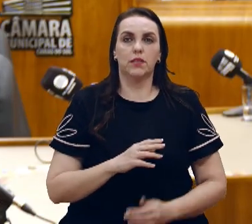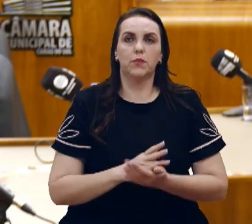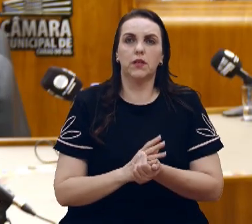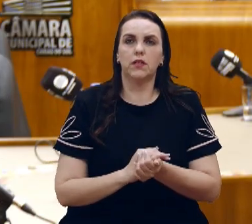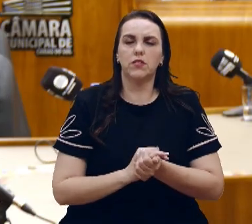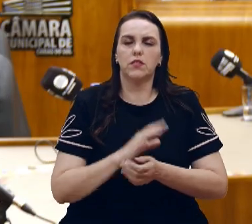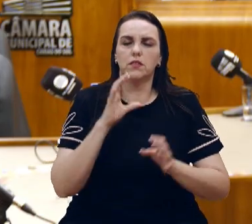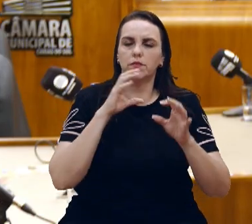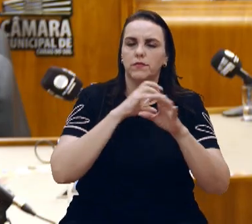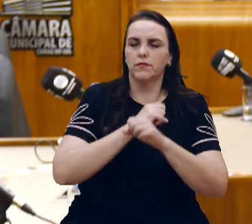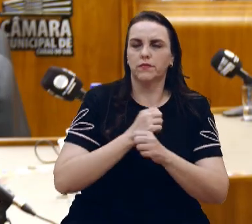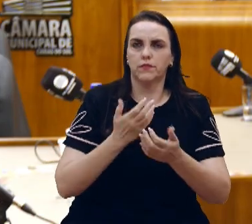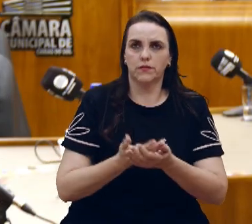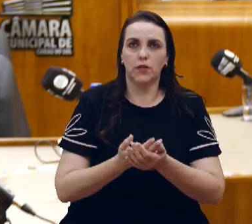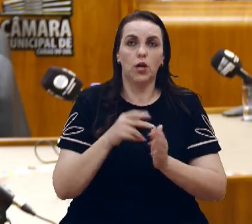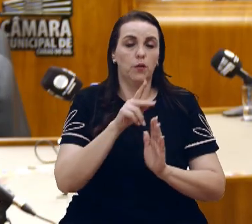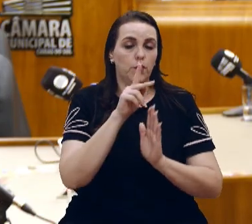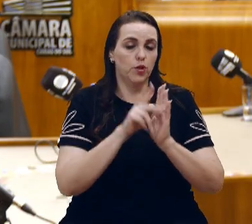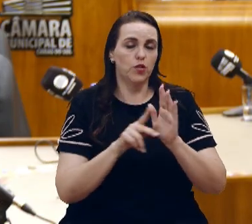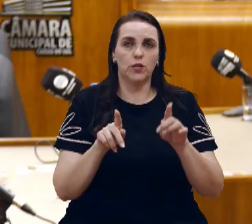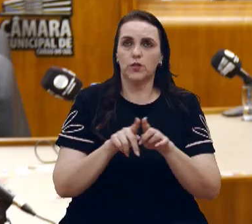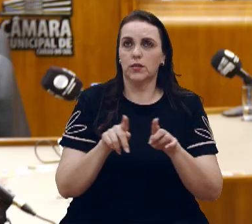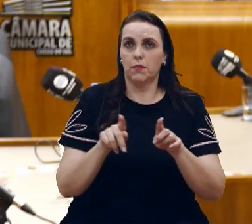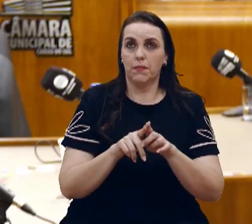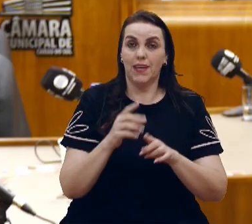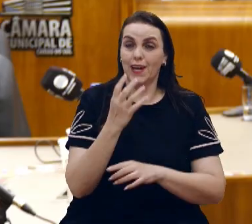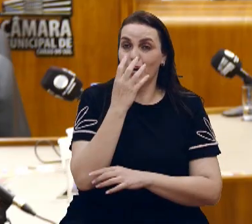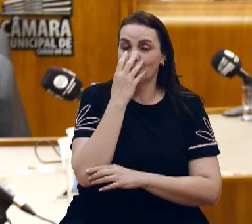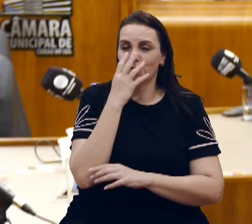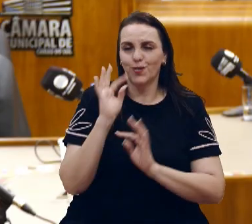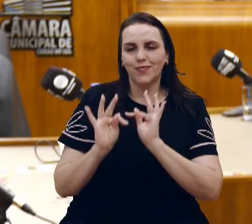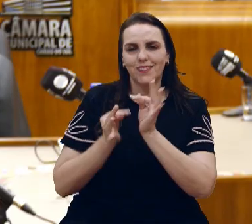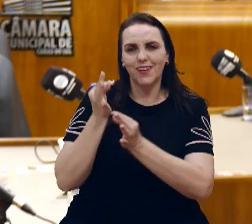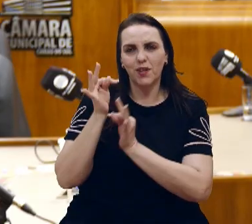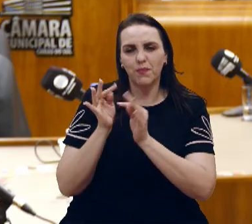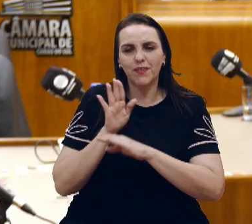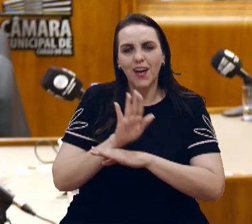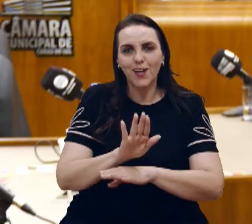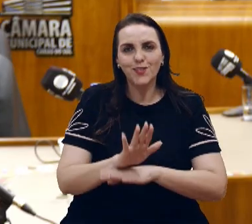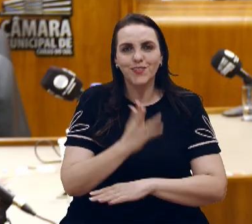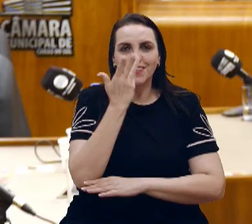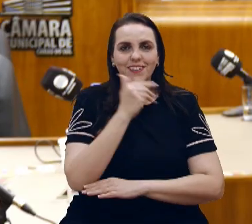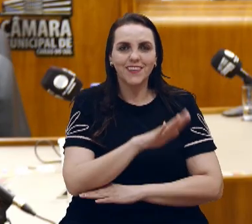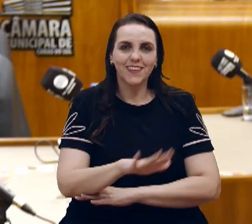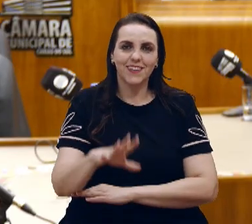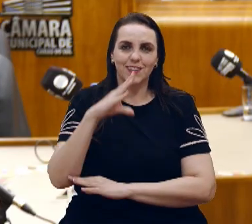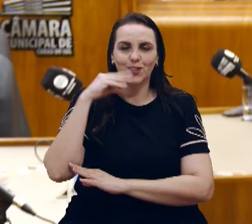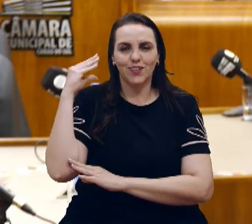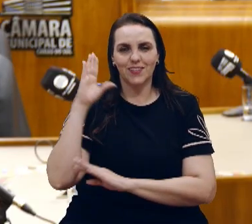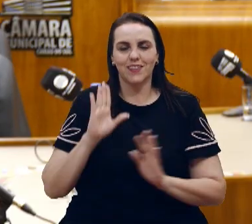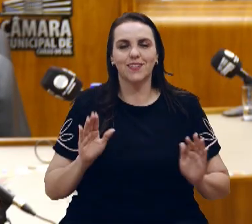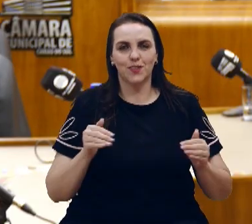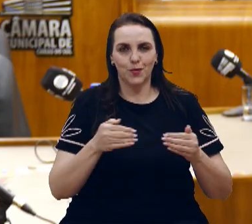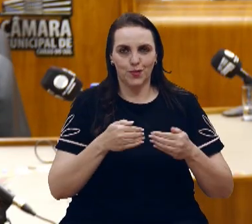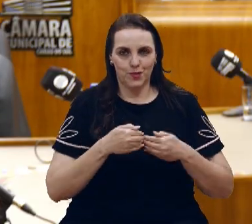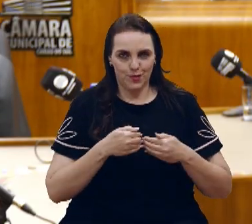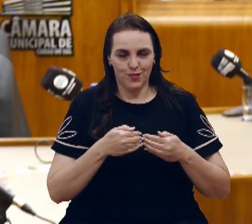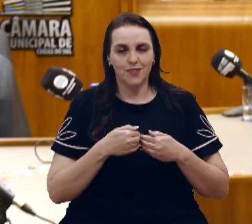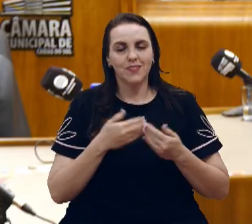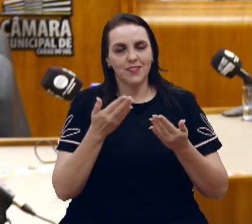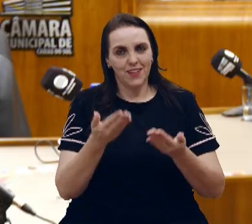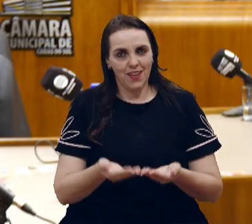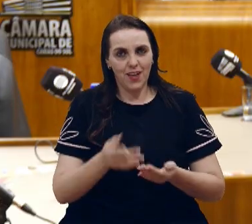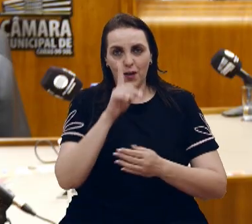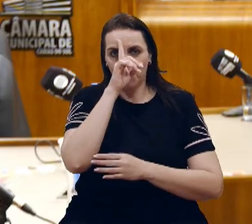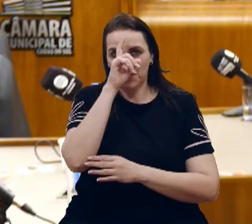também o projeto de cães terapeutas que auxilia crianças e adolescentes com autismo, com TEA, ali no